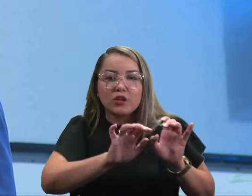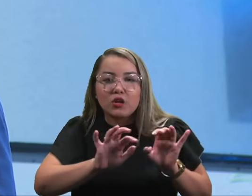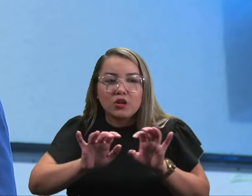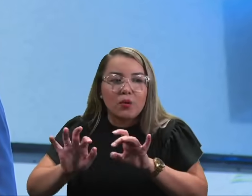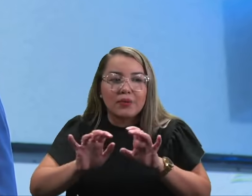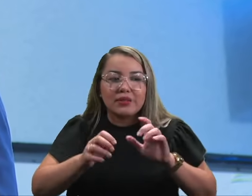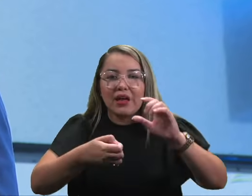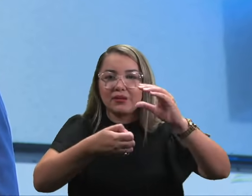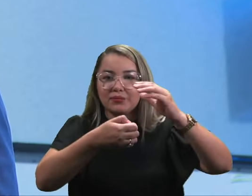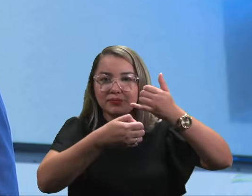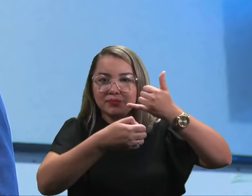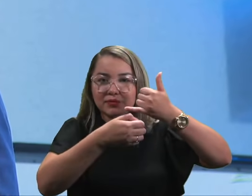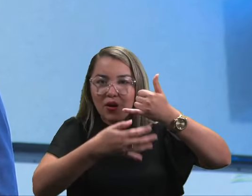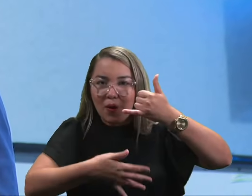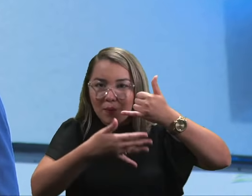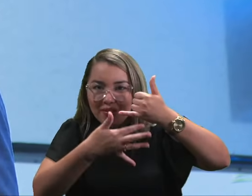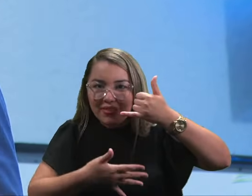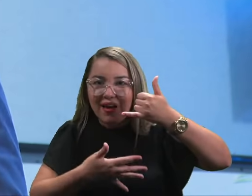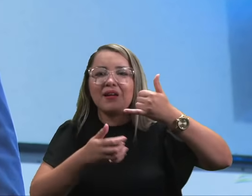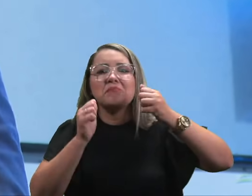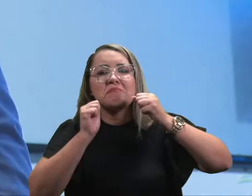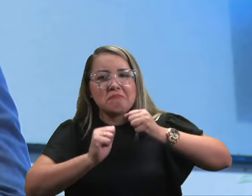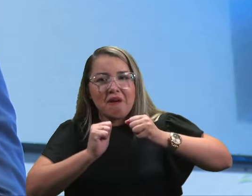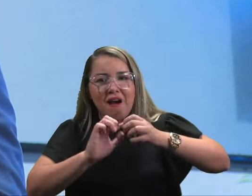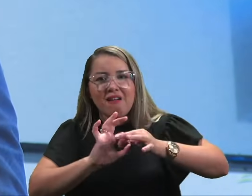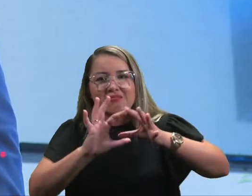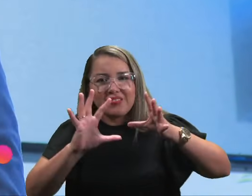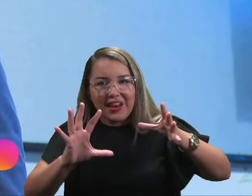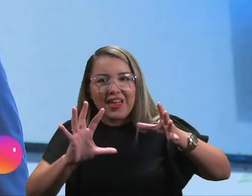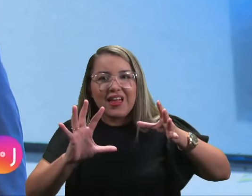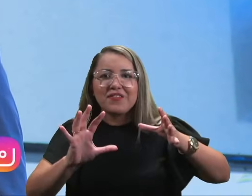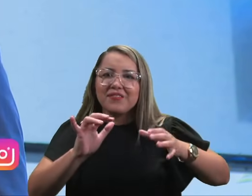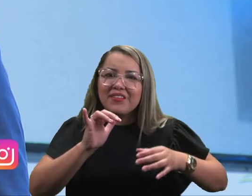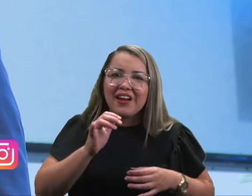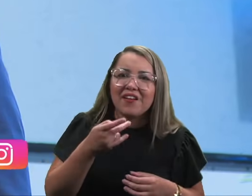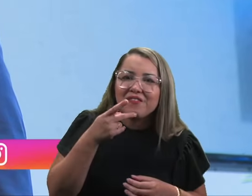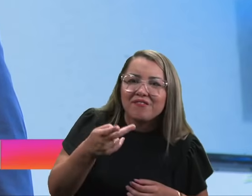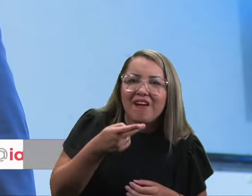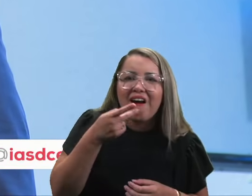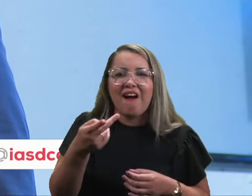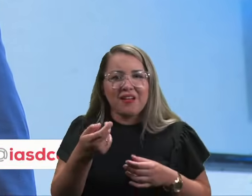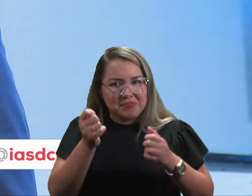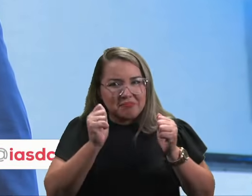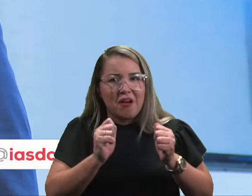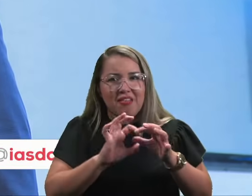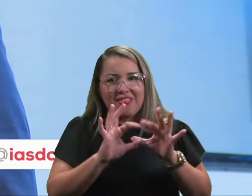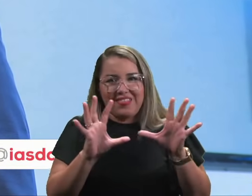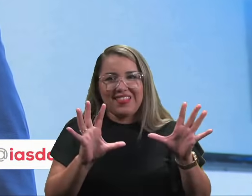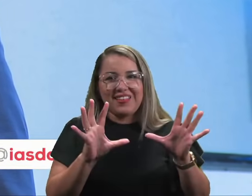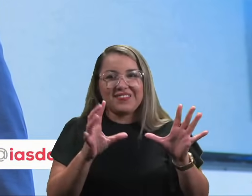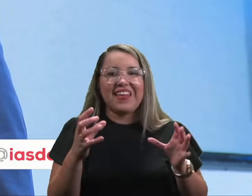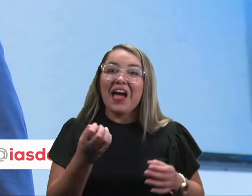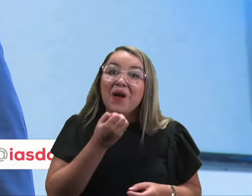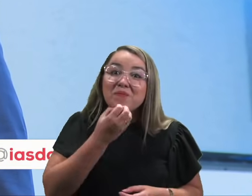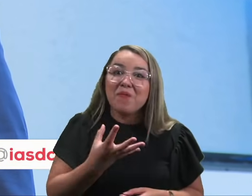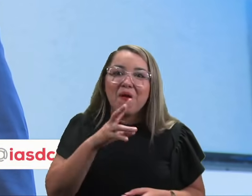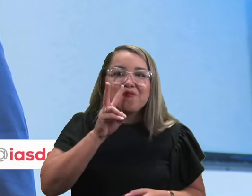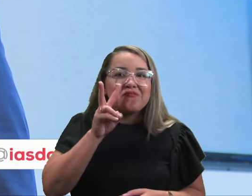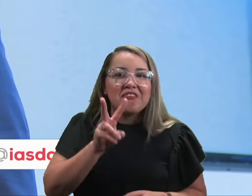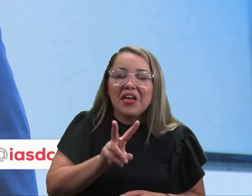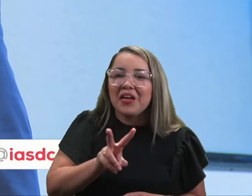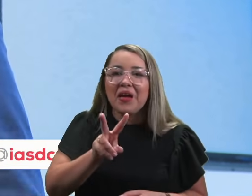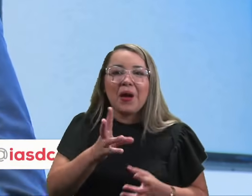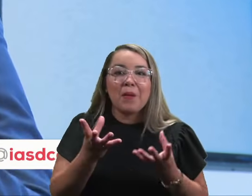nos assistindo. E a gente gosta de ver acompanhar depois ali, é muito bom ver pessoas do mundo